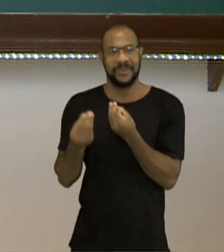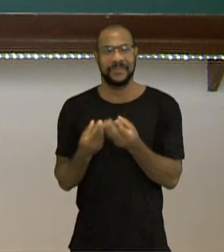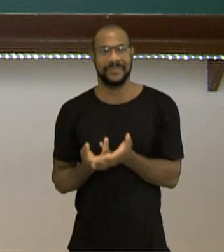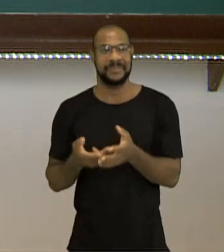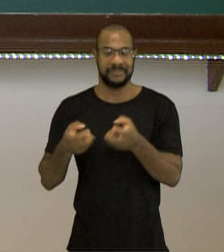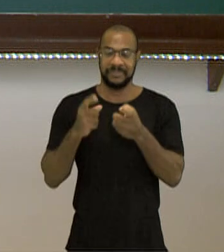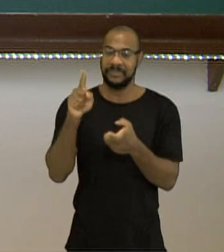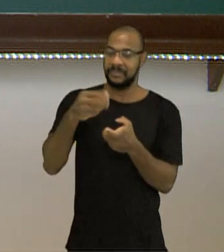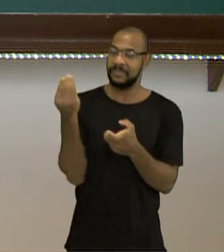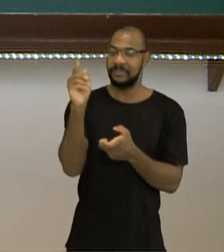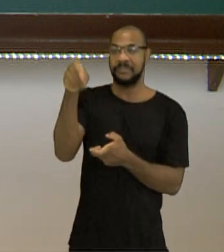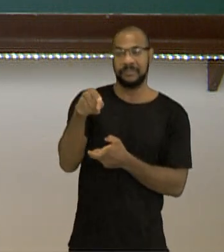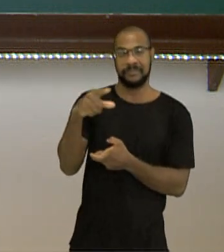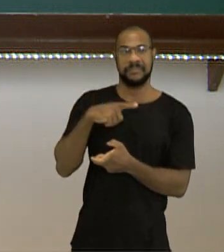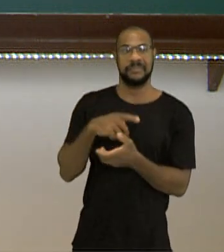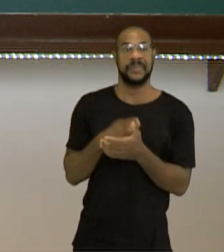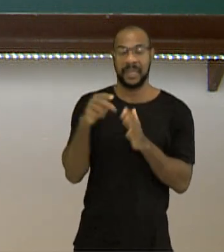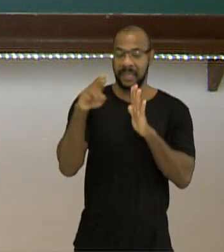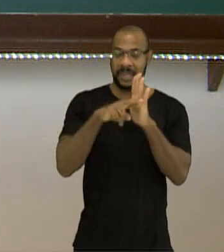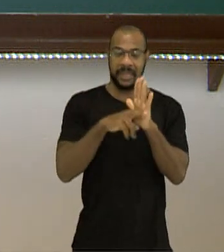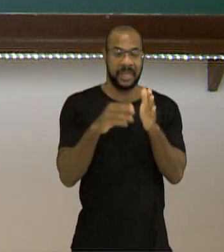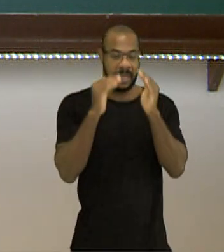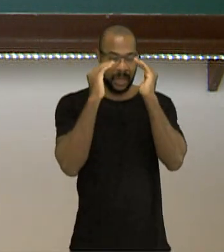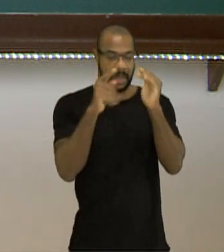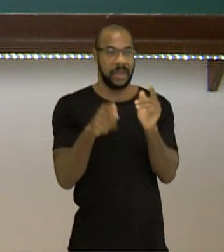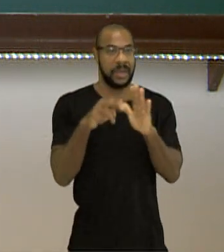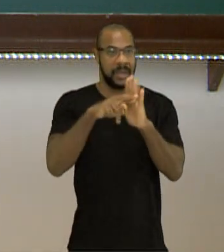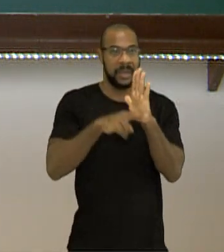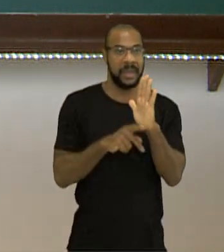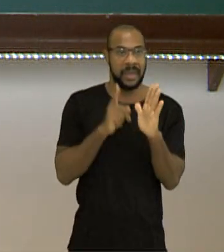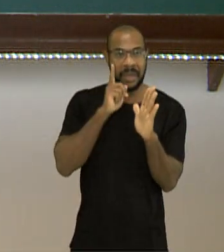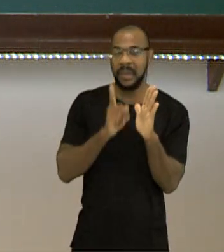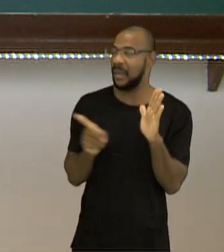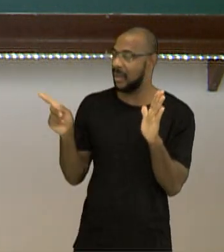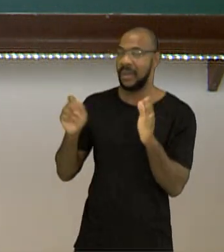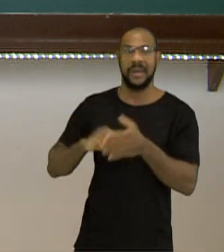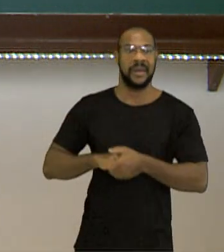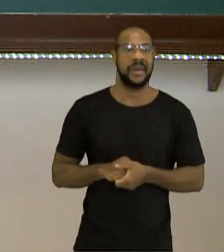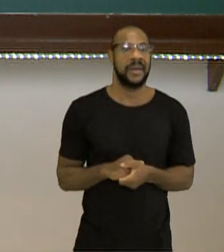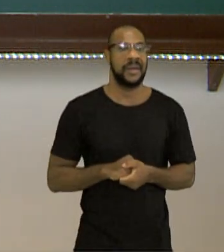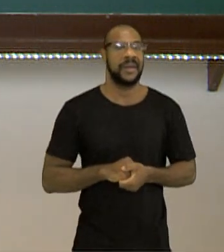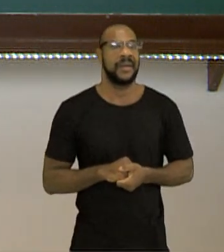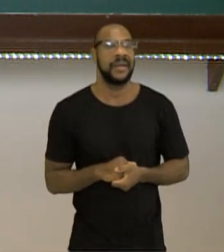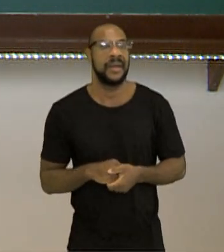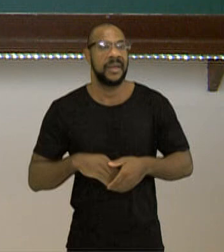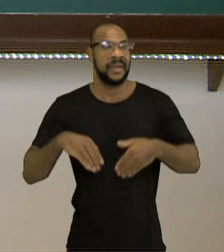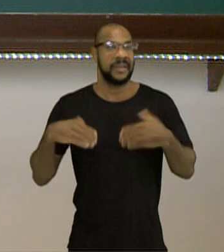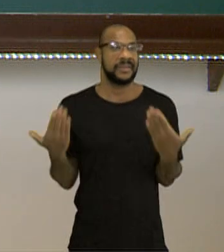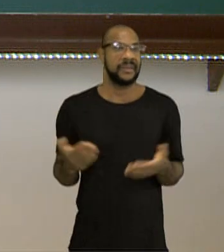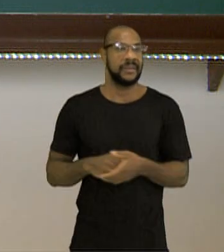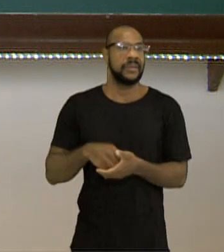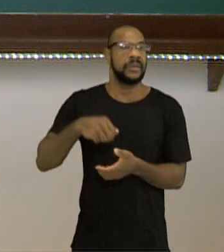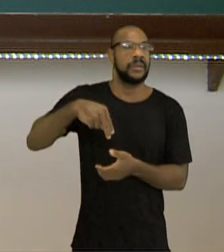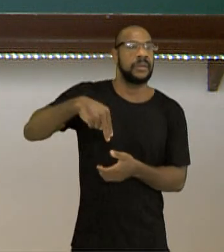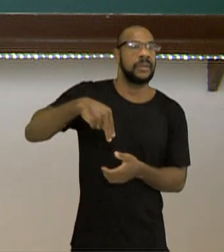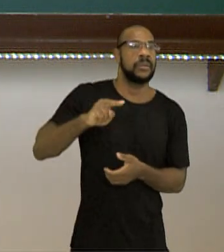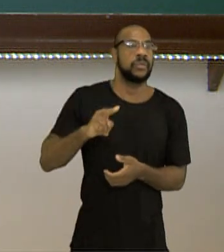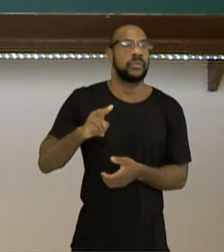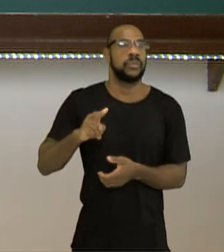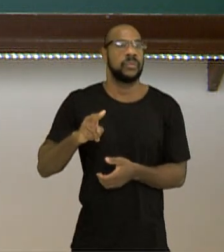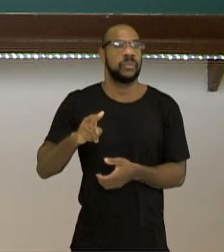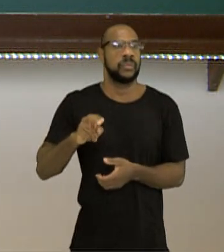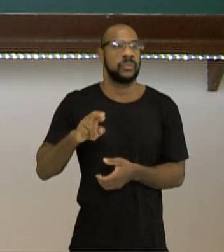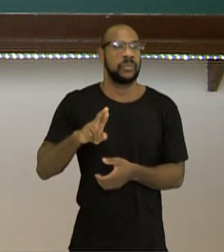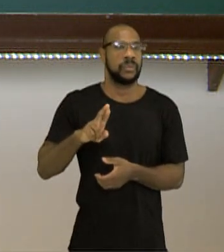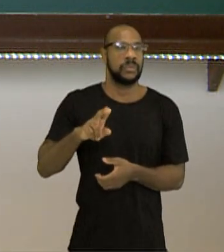só, essa regra, o li no chão, vamos falar assim, ó, li no chão, bacana isso, né? O li no